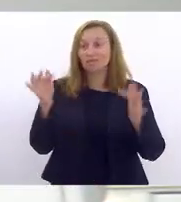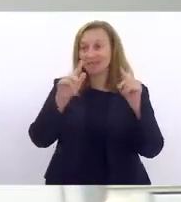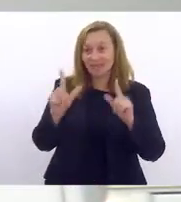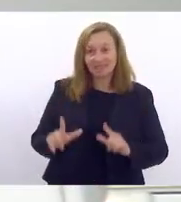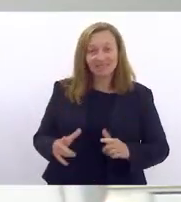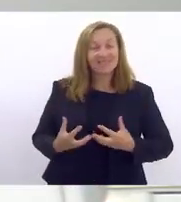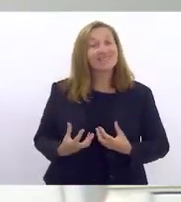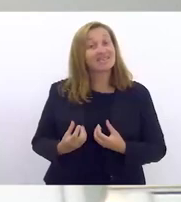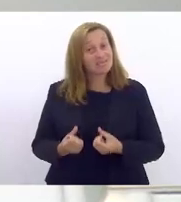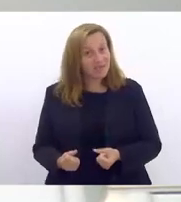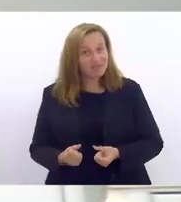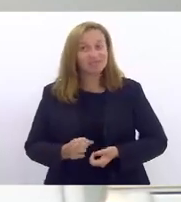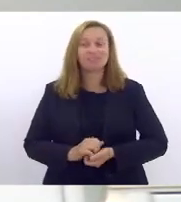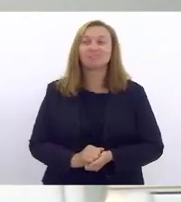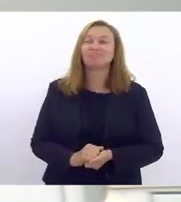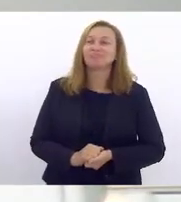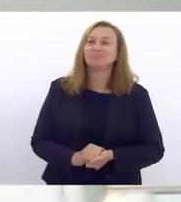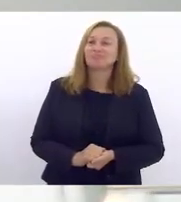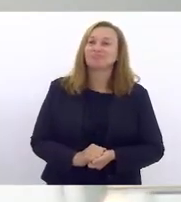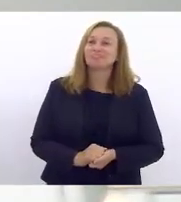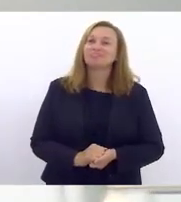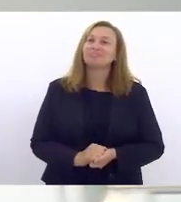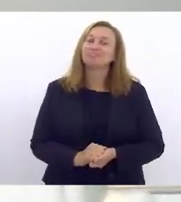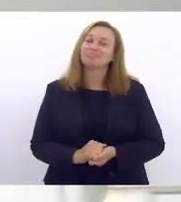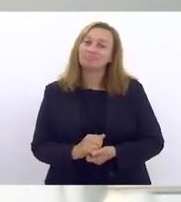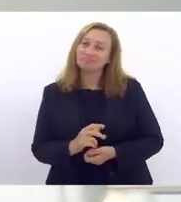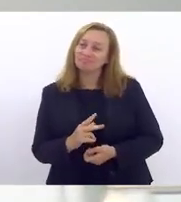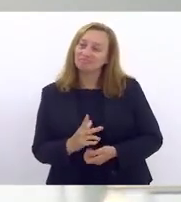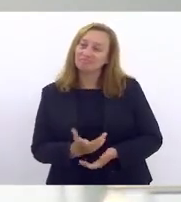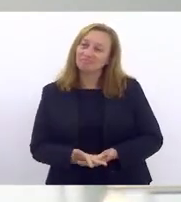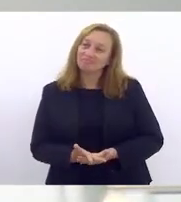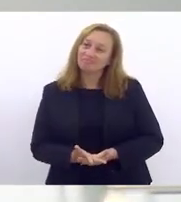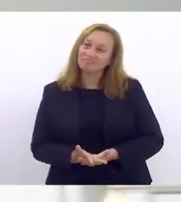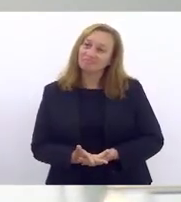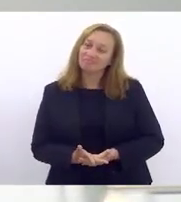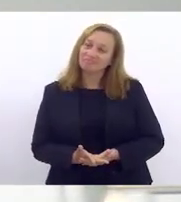em receber, tá, pessoalmente.